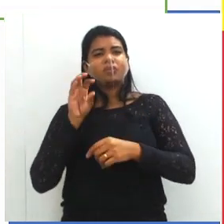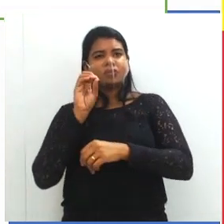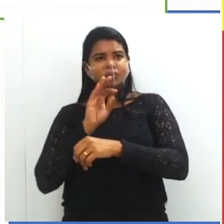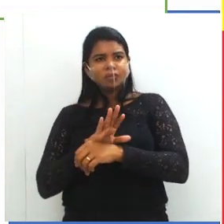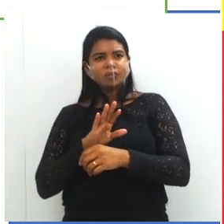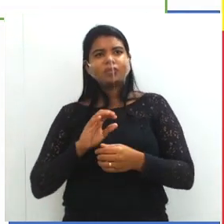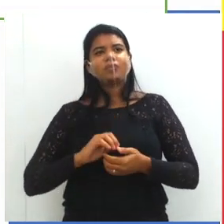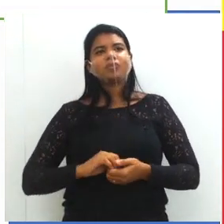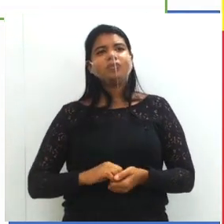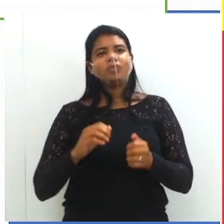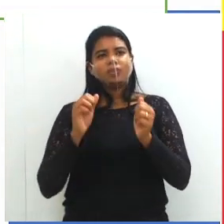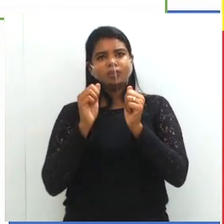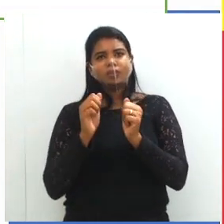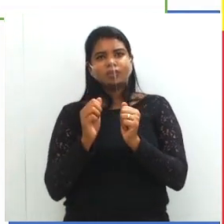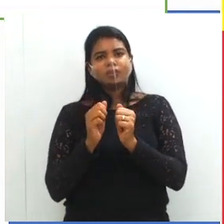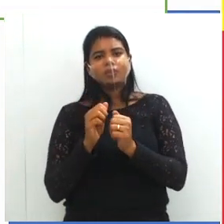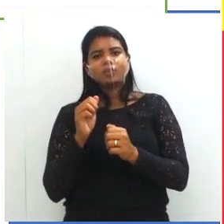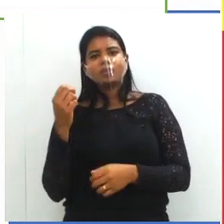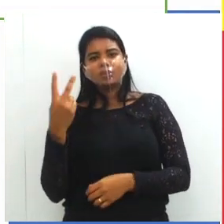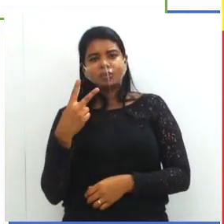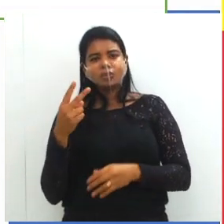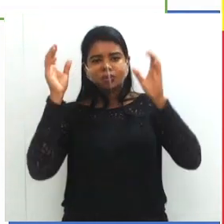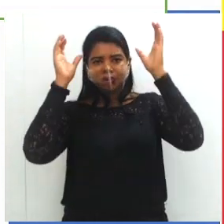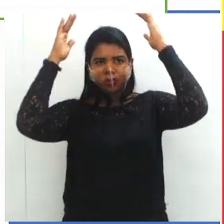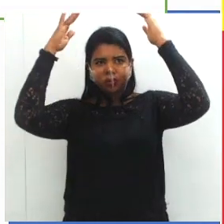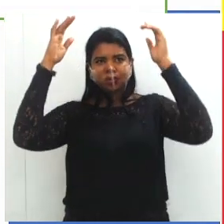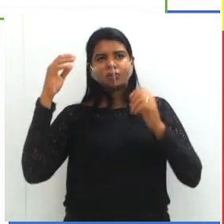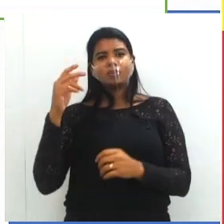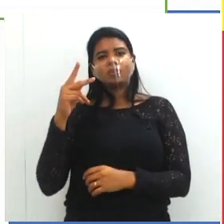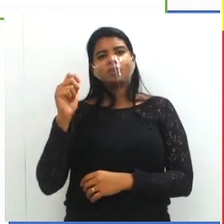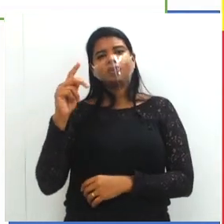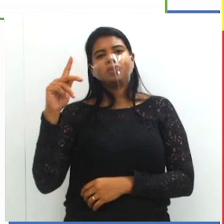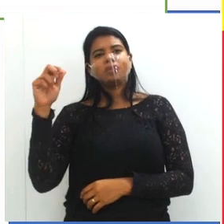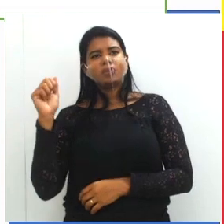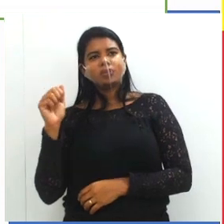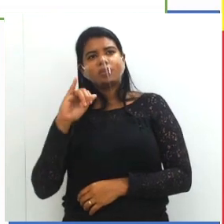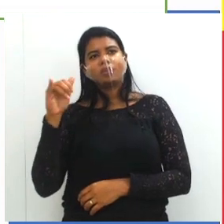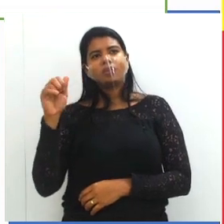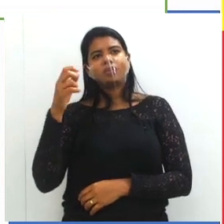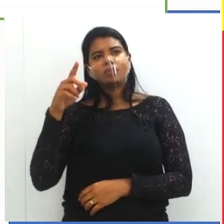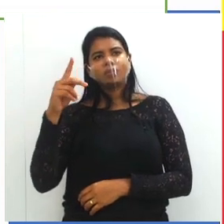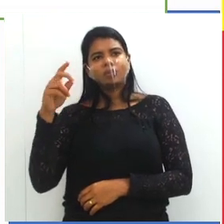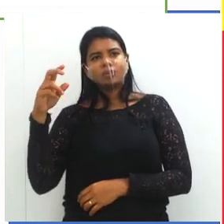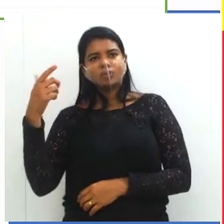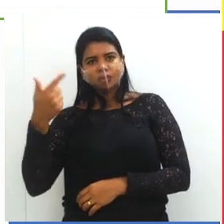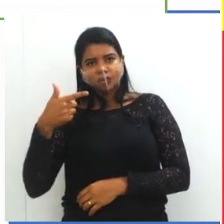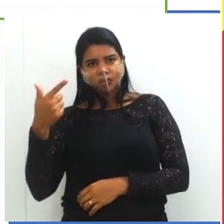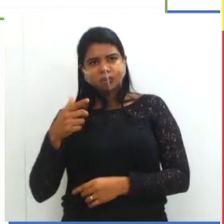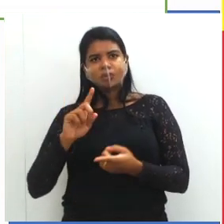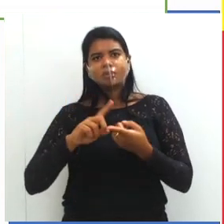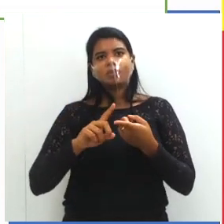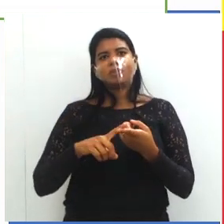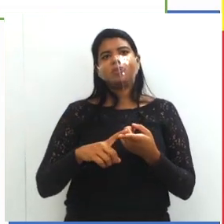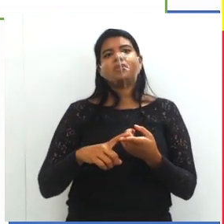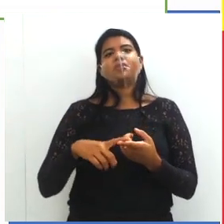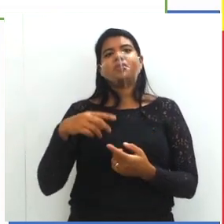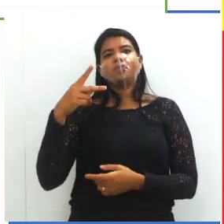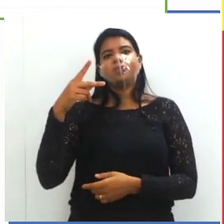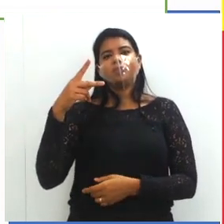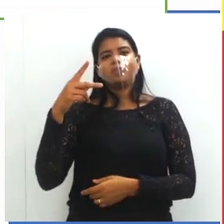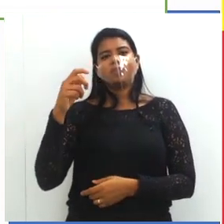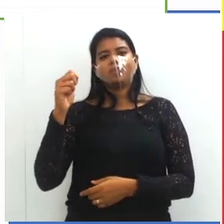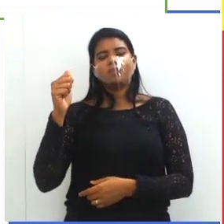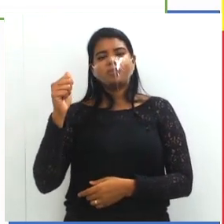a foto de Dom Helder junto a 2 papas, com o Papa João Paulo II e o Papa